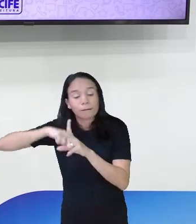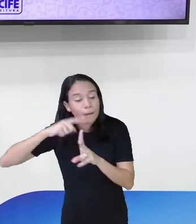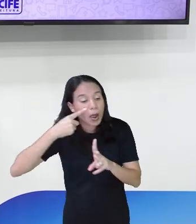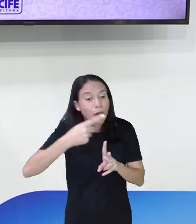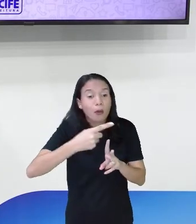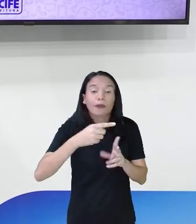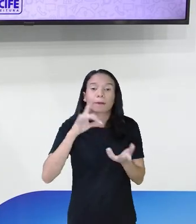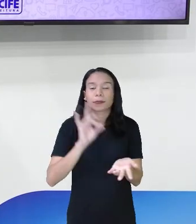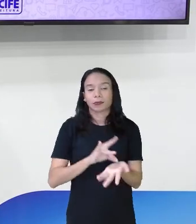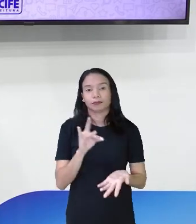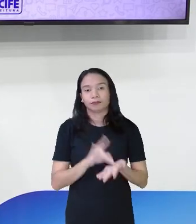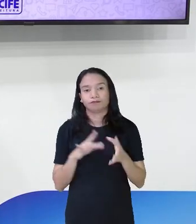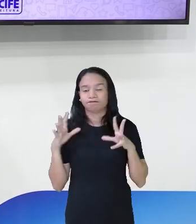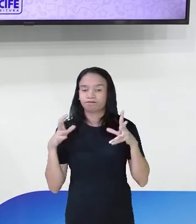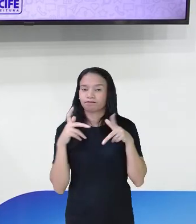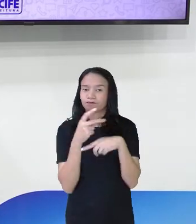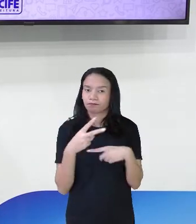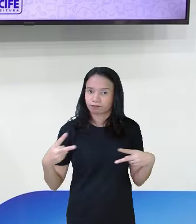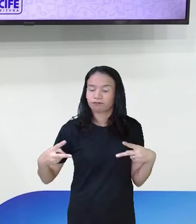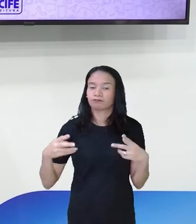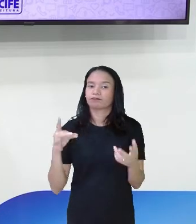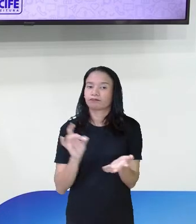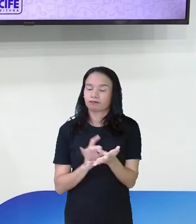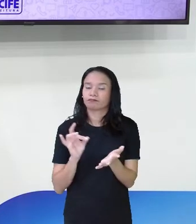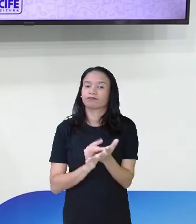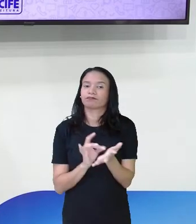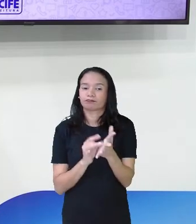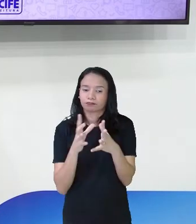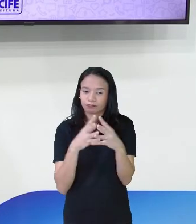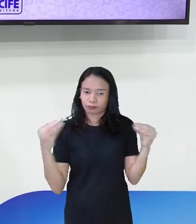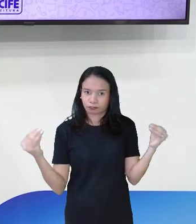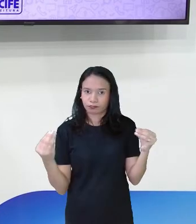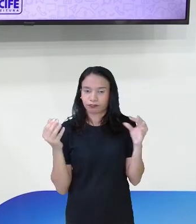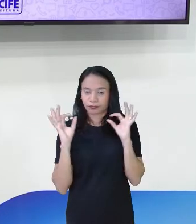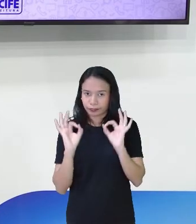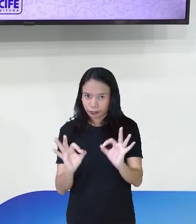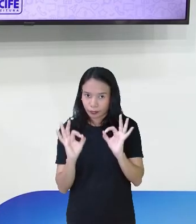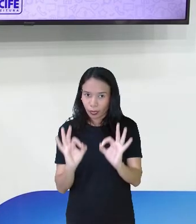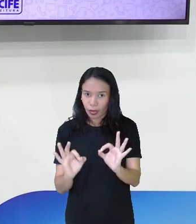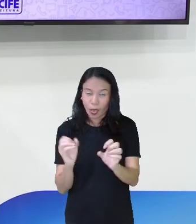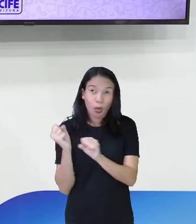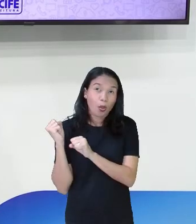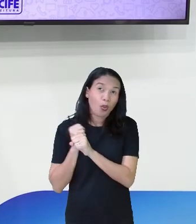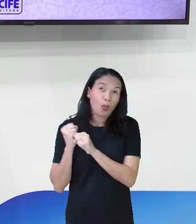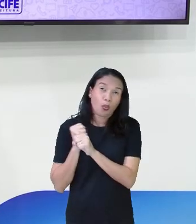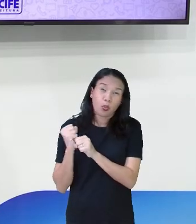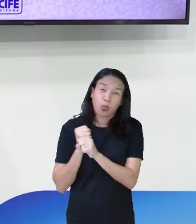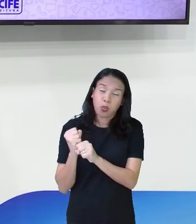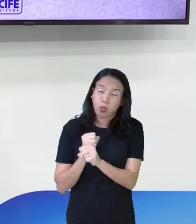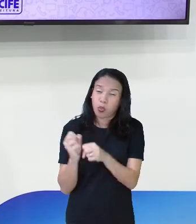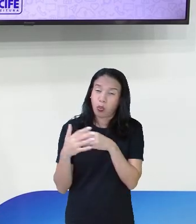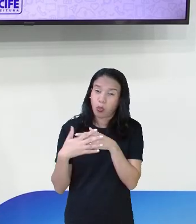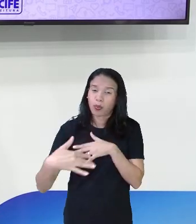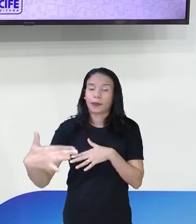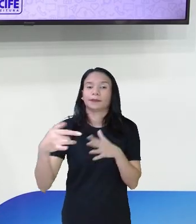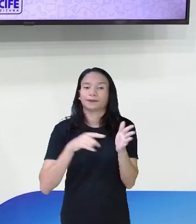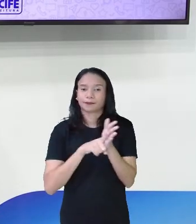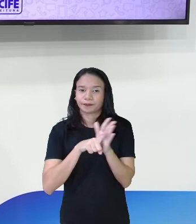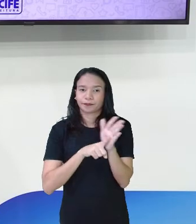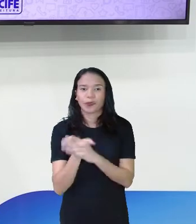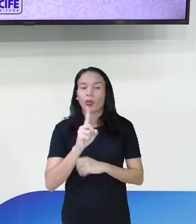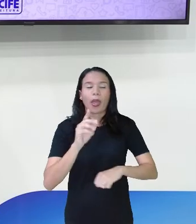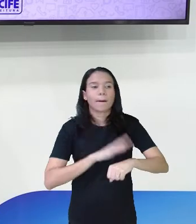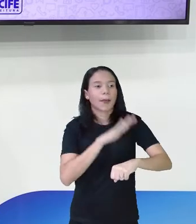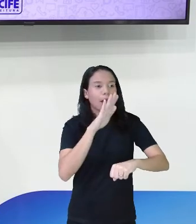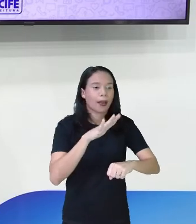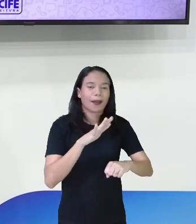se realmente aqueles animais não existem mais. Pode durar anos, tá, gente? Essa pesquisa não é uma coisa